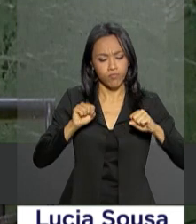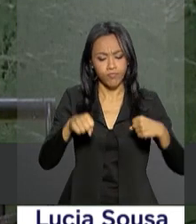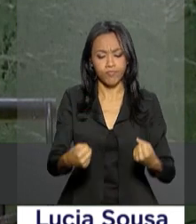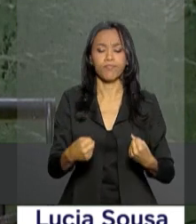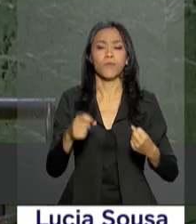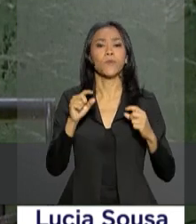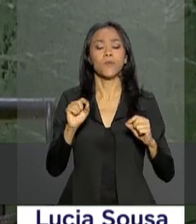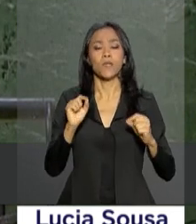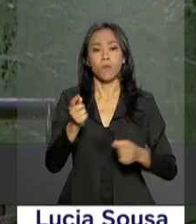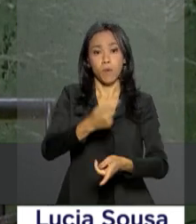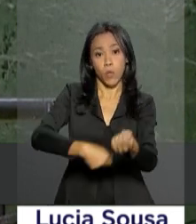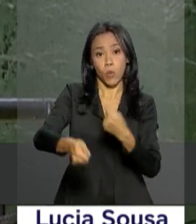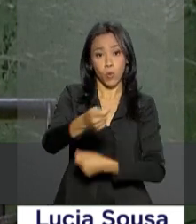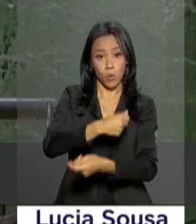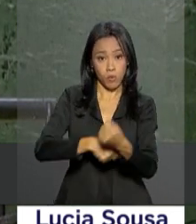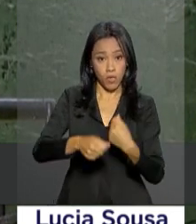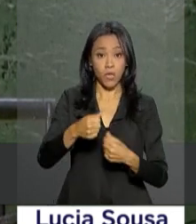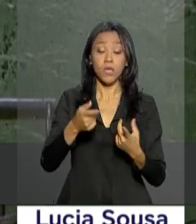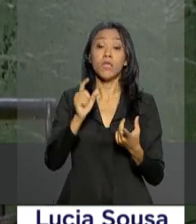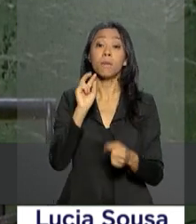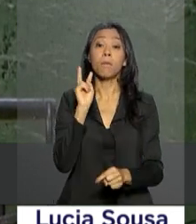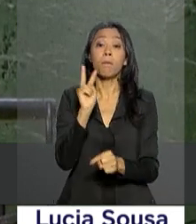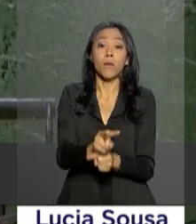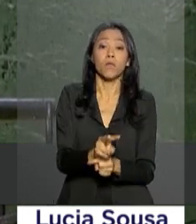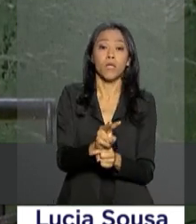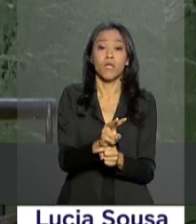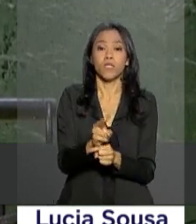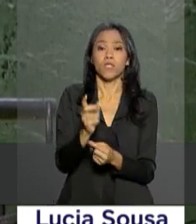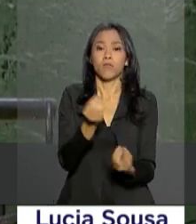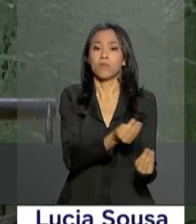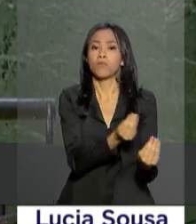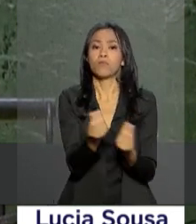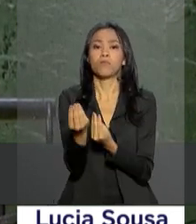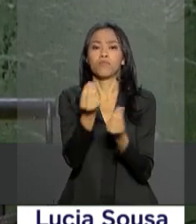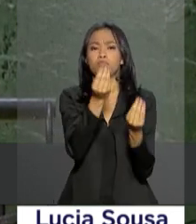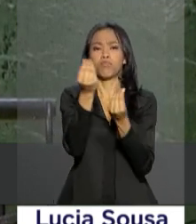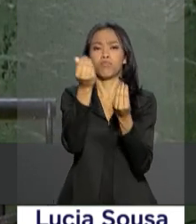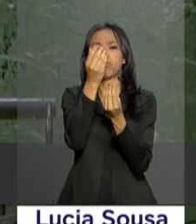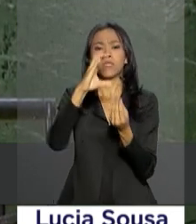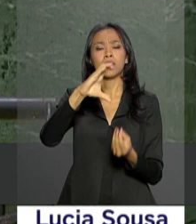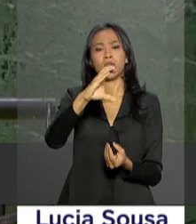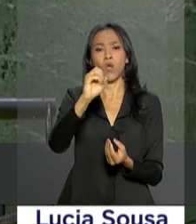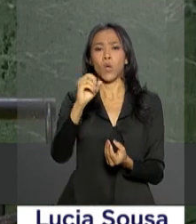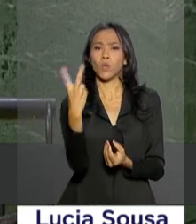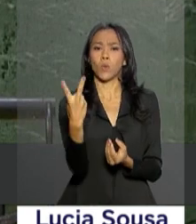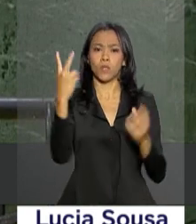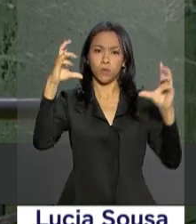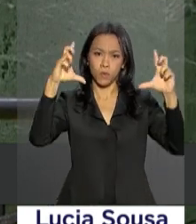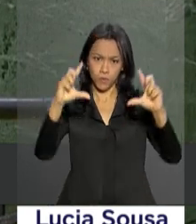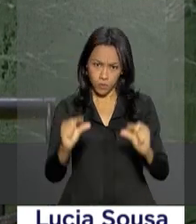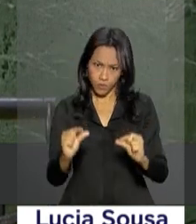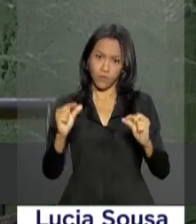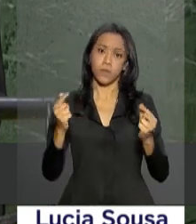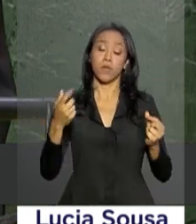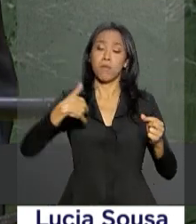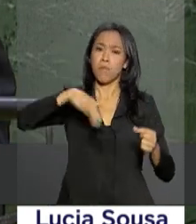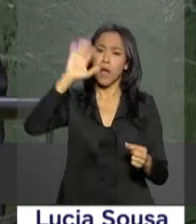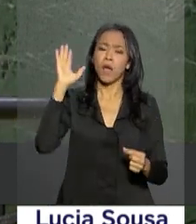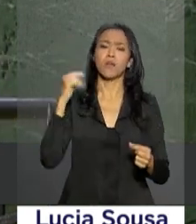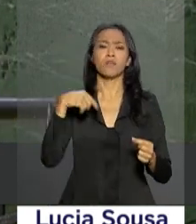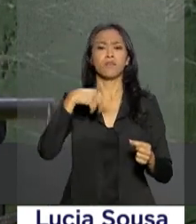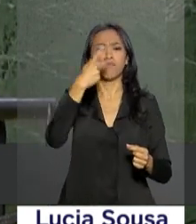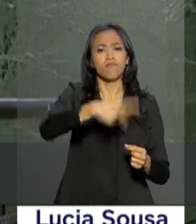economia internacional de baixo carbono mais de 40 por cento da matriz energética brasileira